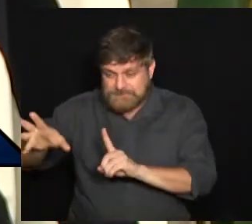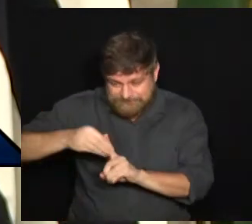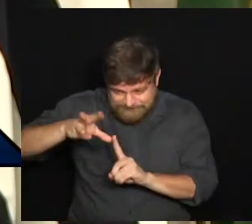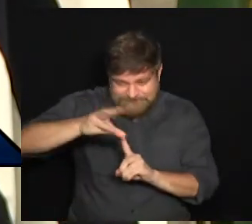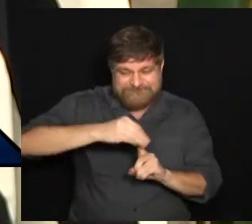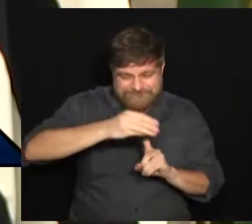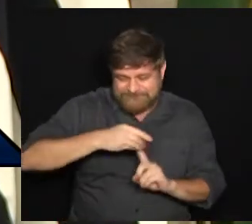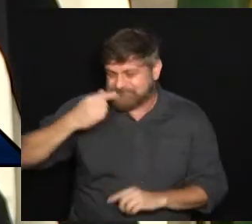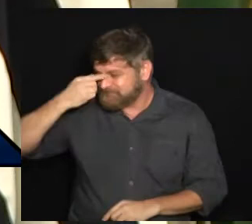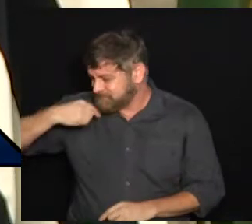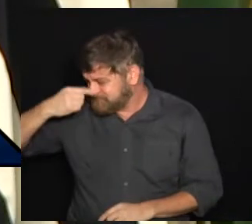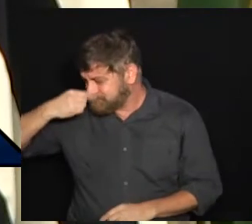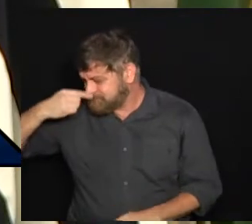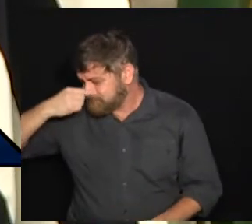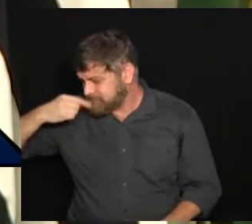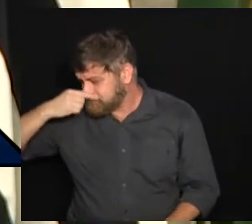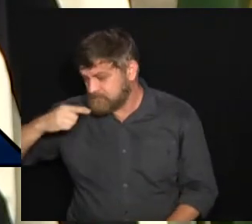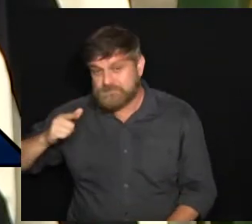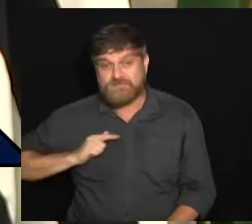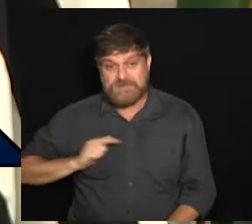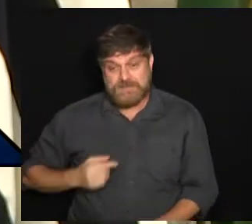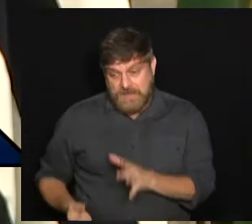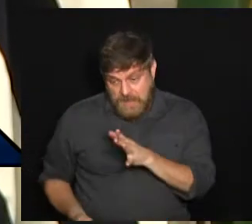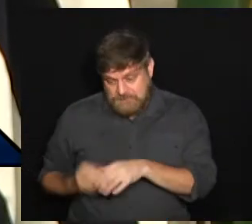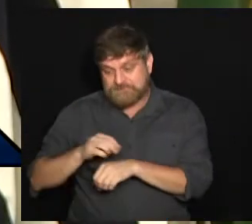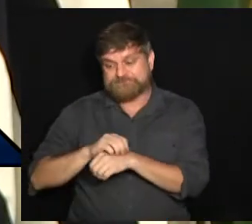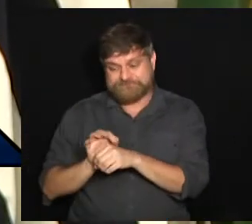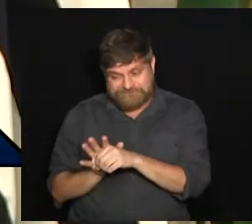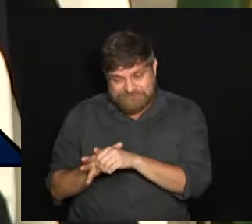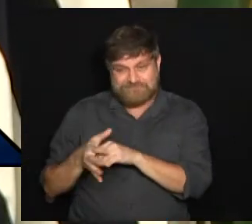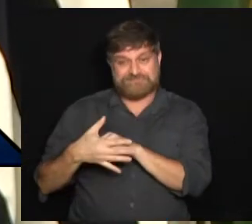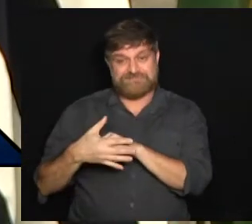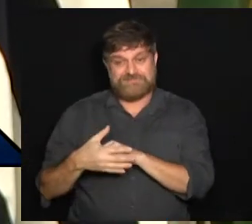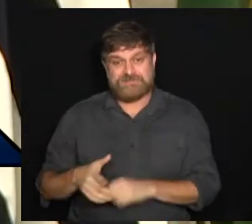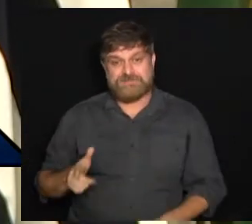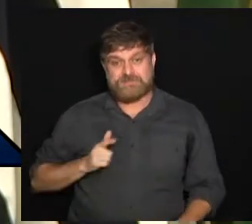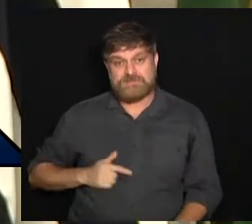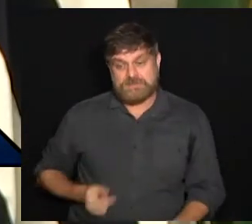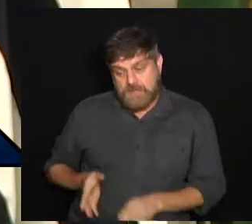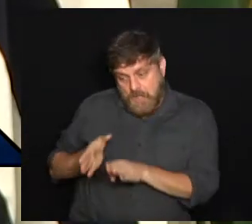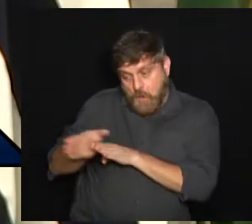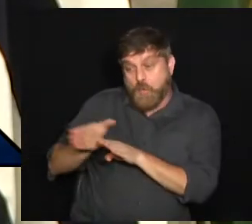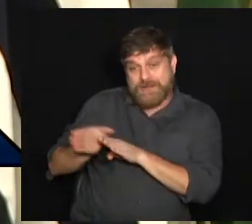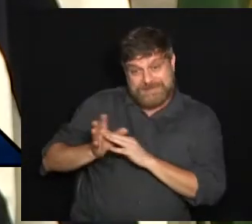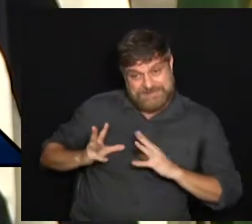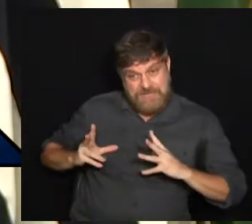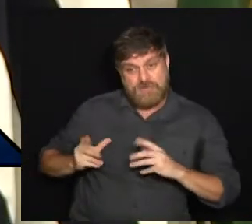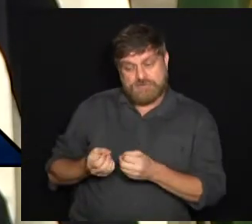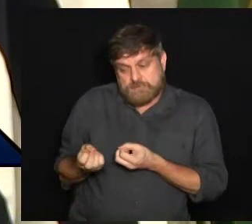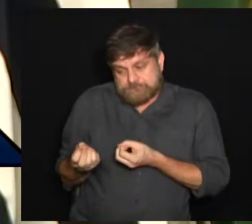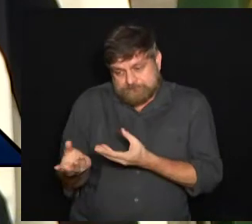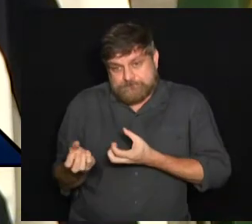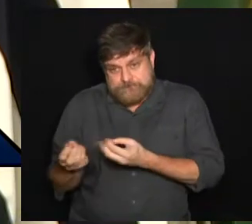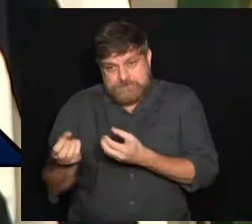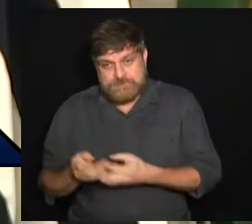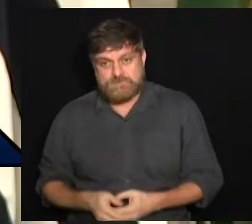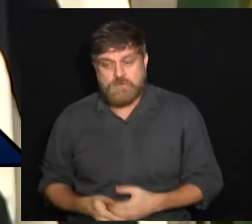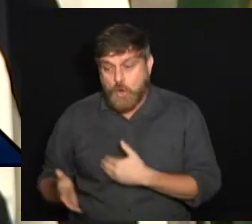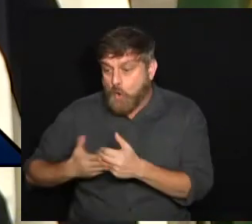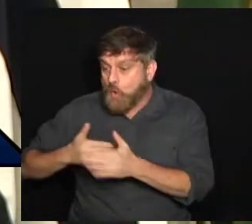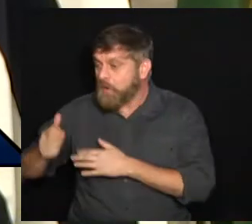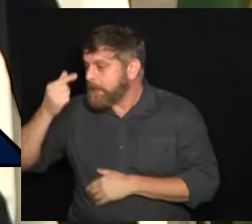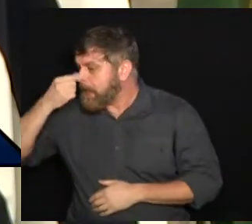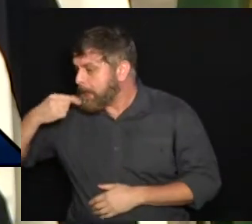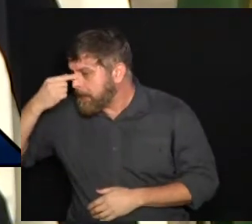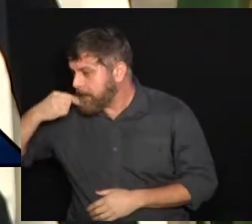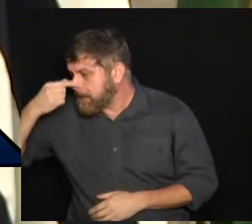gripais potencialmente tenham sido provocados pelo coronavírus, e aí cabe todas essas orientações que eu falei aqui. Independente de ser coronavírus ou não,